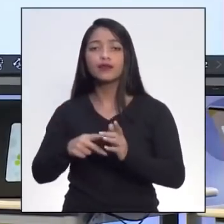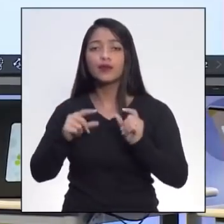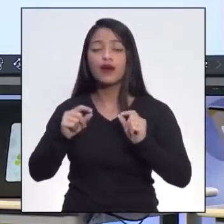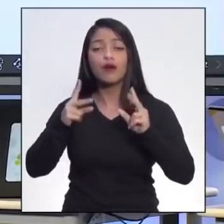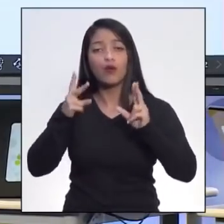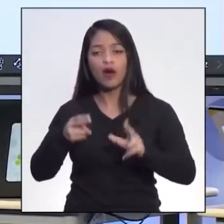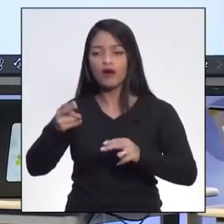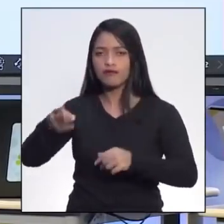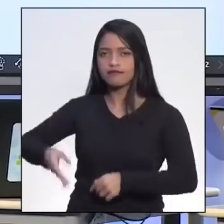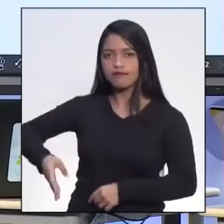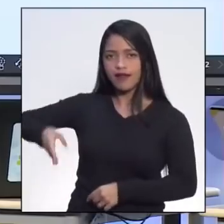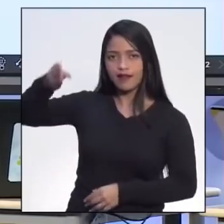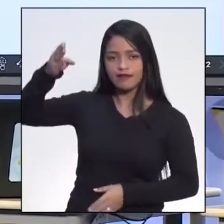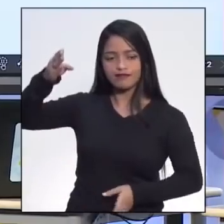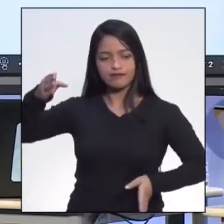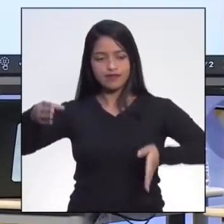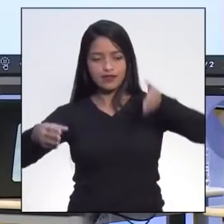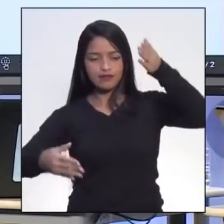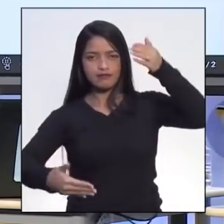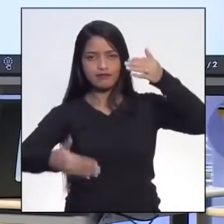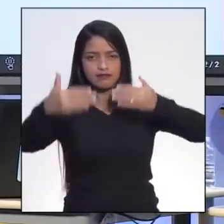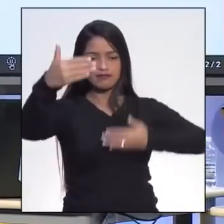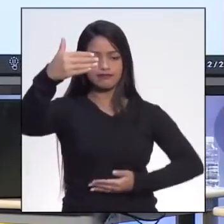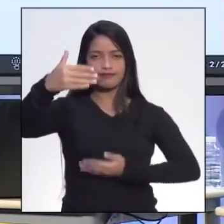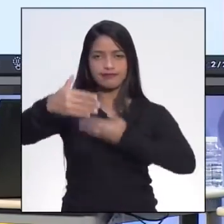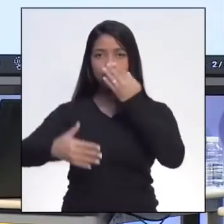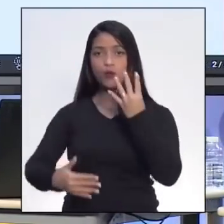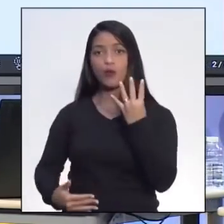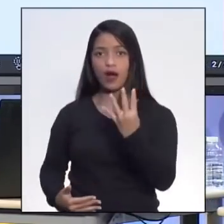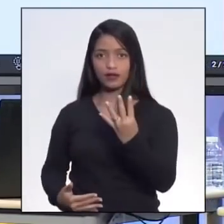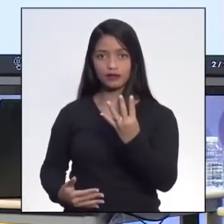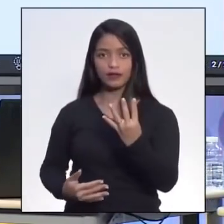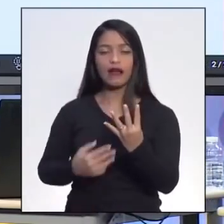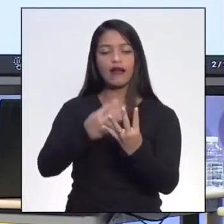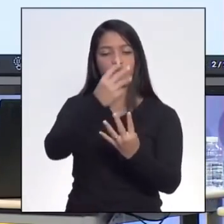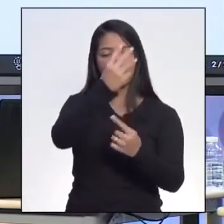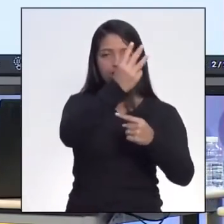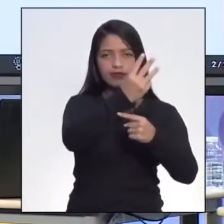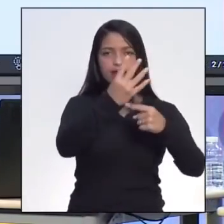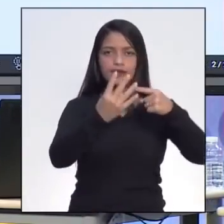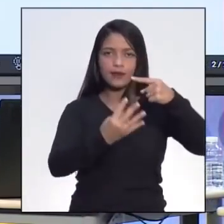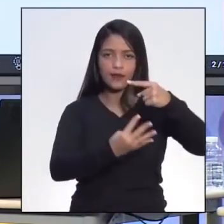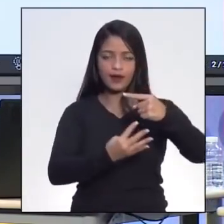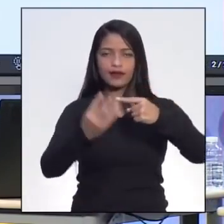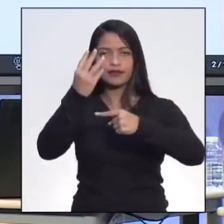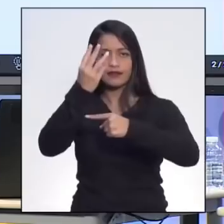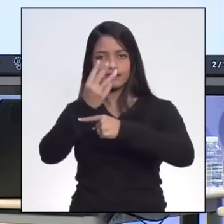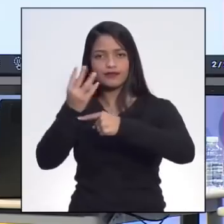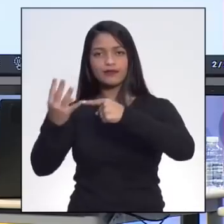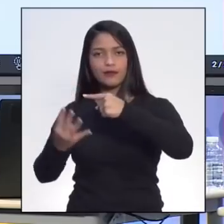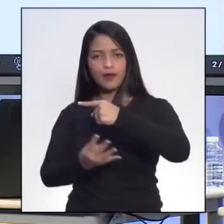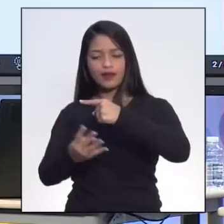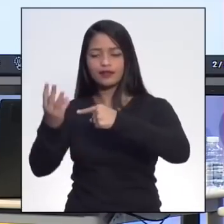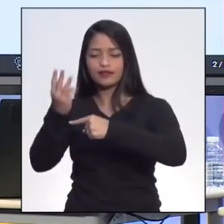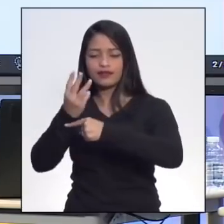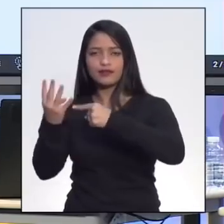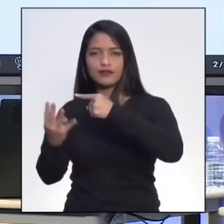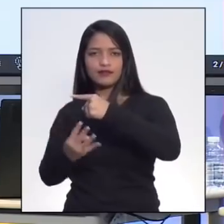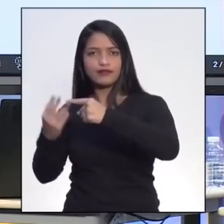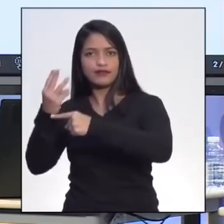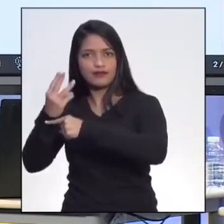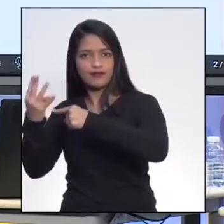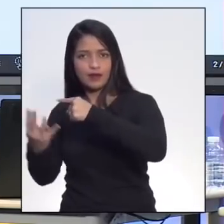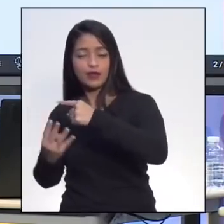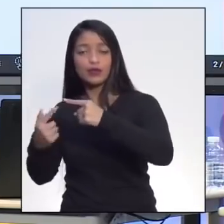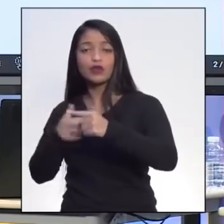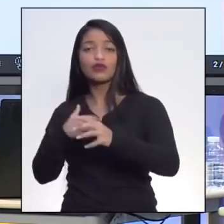terceira e quarta. Então, eu estou somando o quanto eu gasto em cada uma para